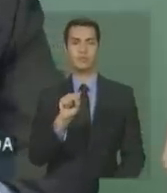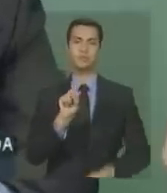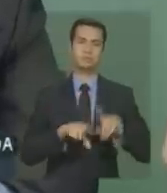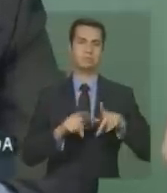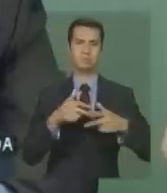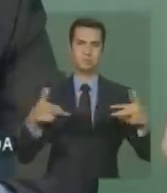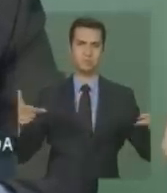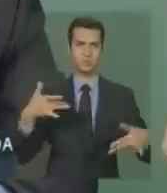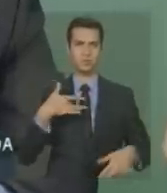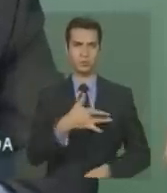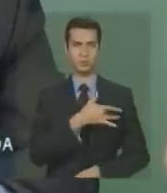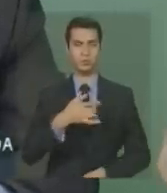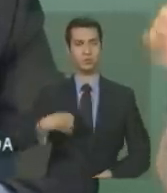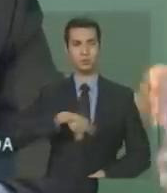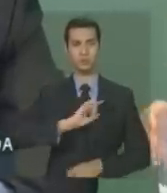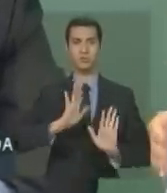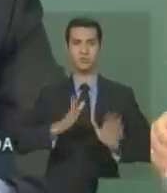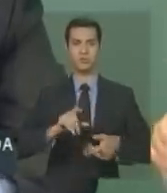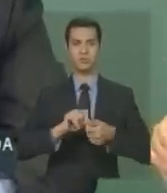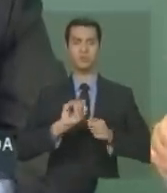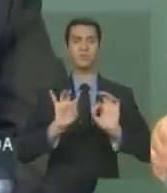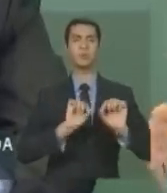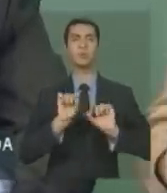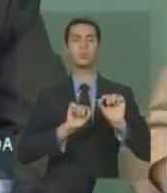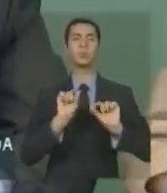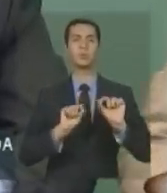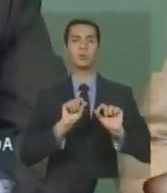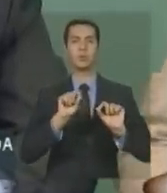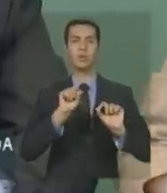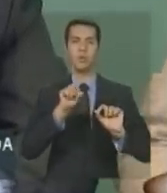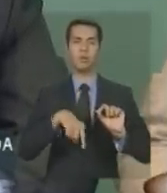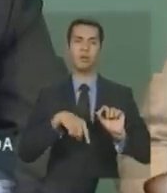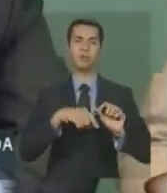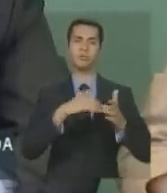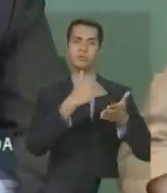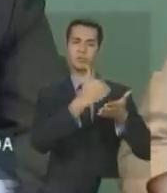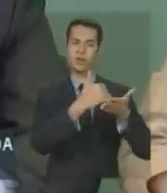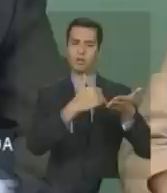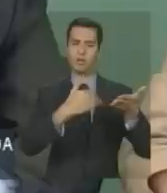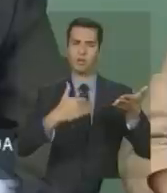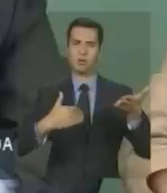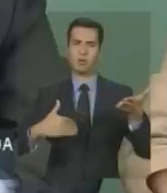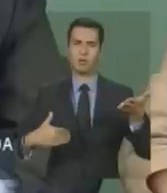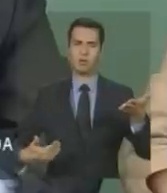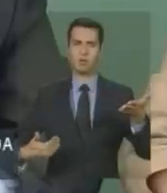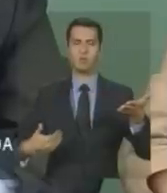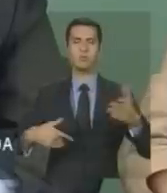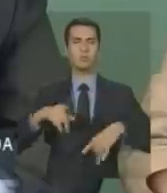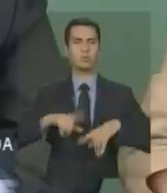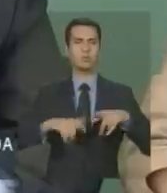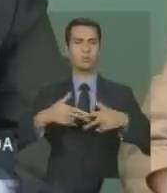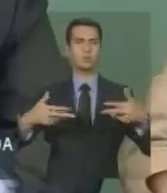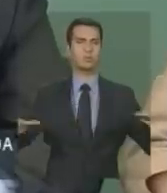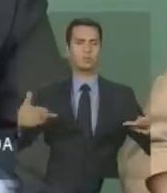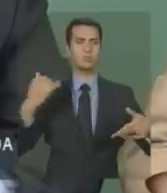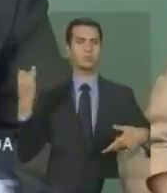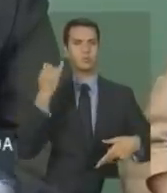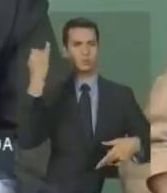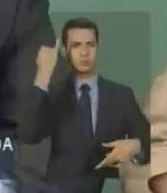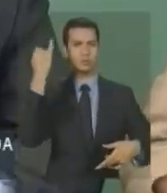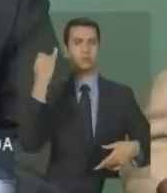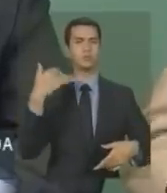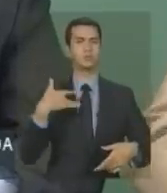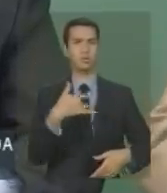lista daquilo que são os os equipamentos estratégicos pro Sistema Único de Saúde para que seja feita a desoneração e o